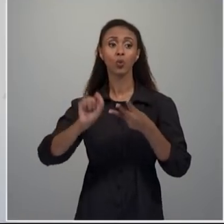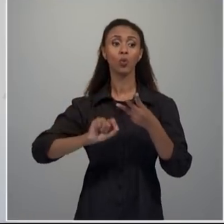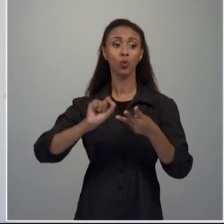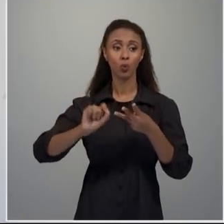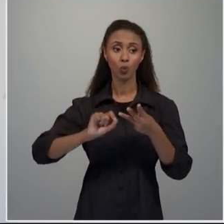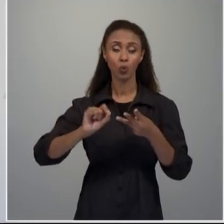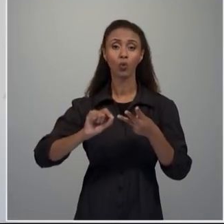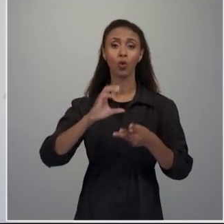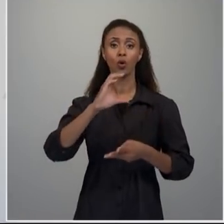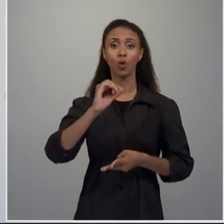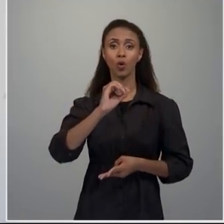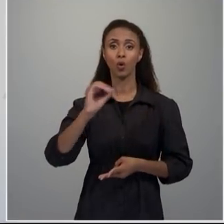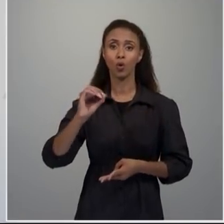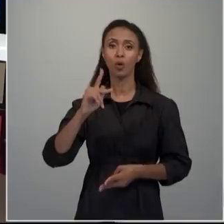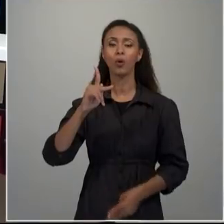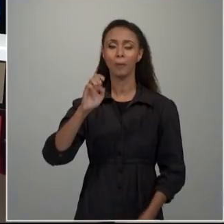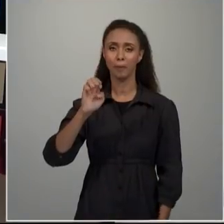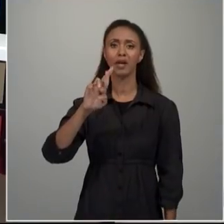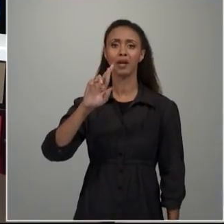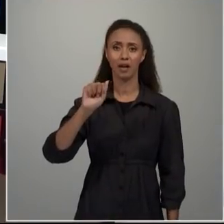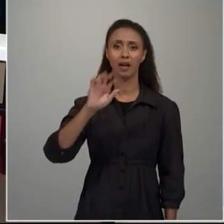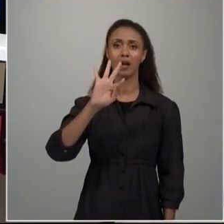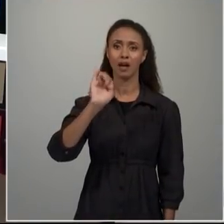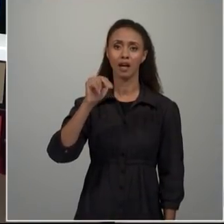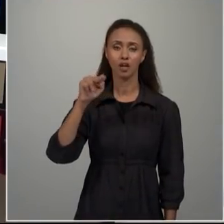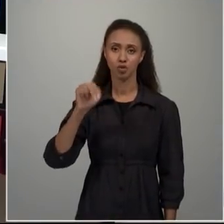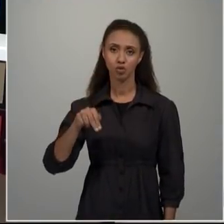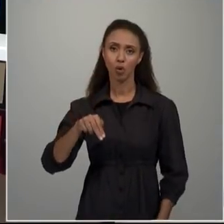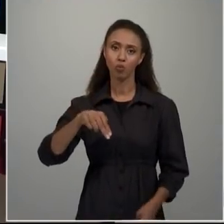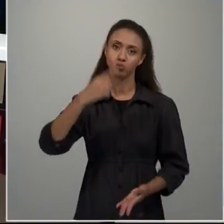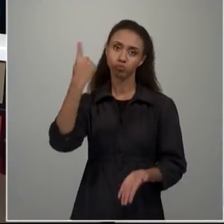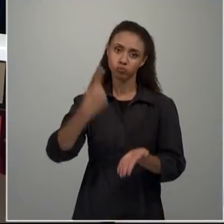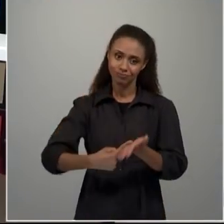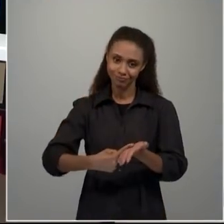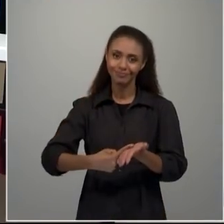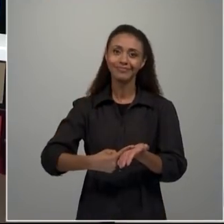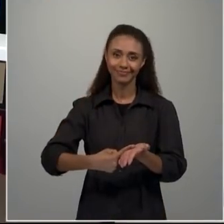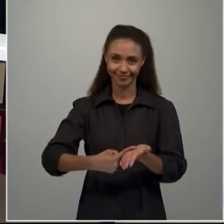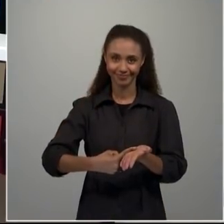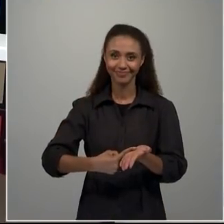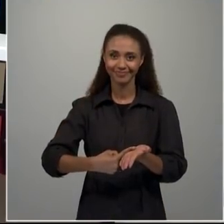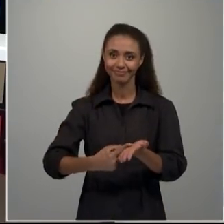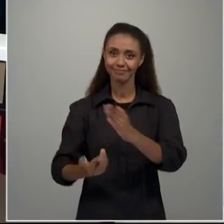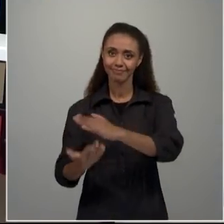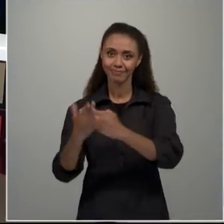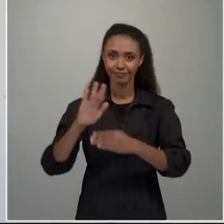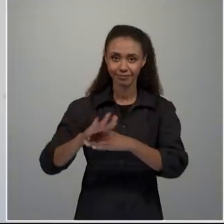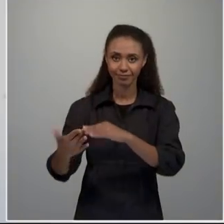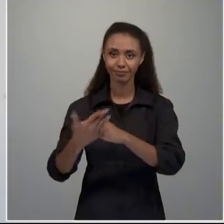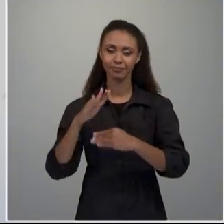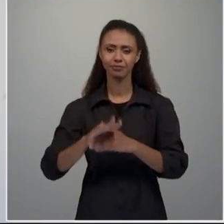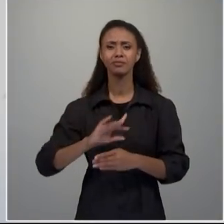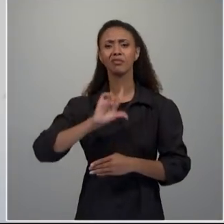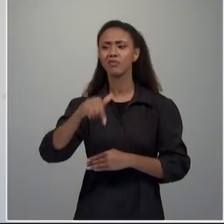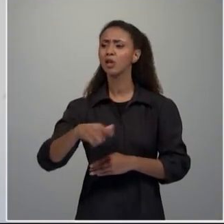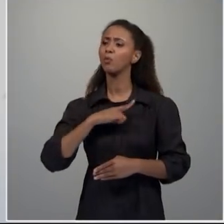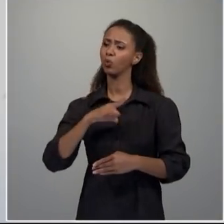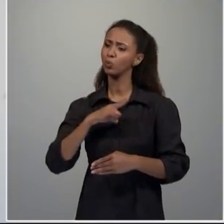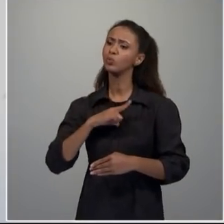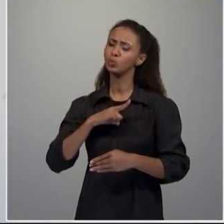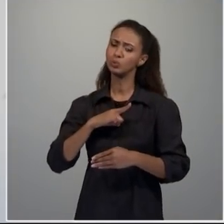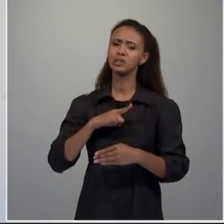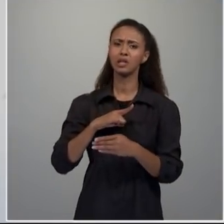contrato o nosso o chamado de contrato de cooperação tá aí a gente vai ter as informações os objetivos nos